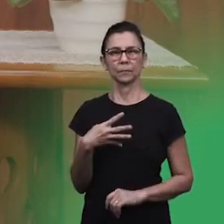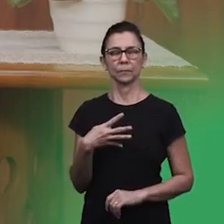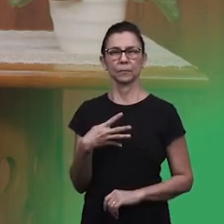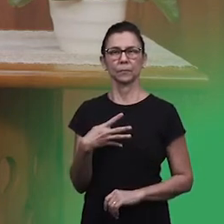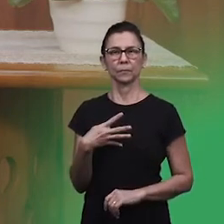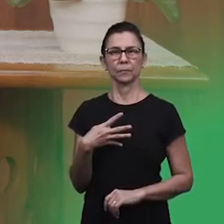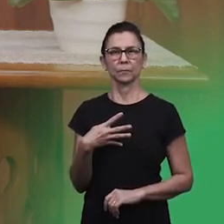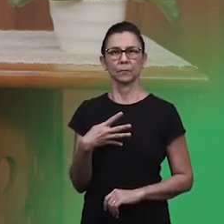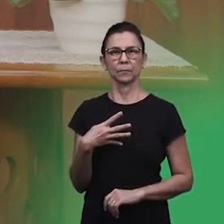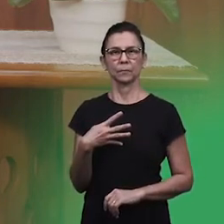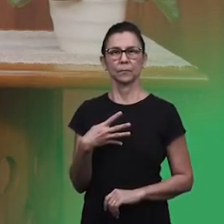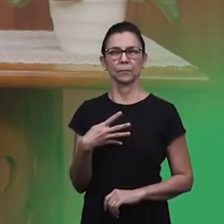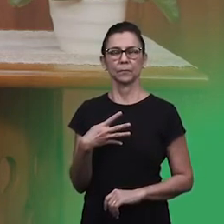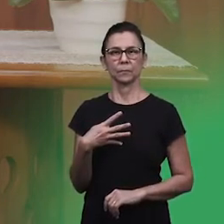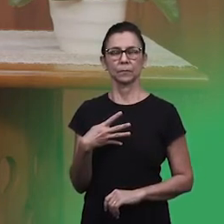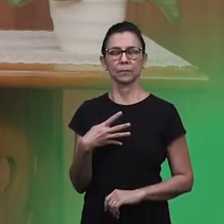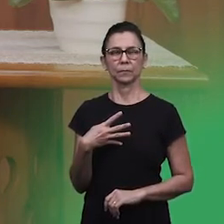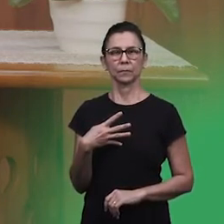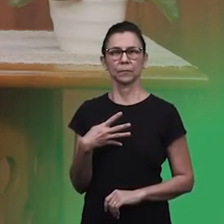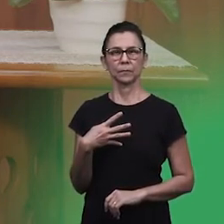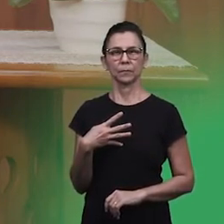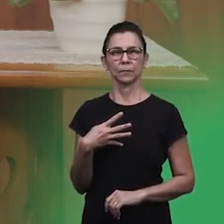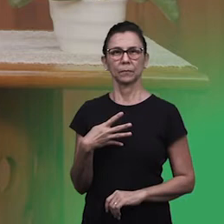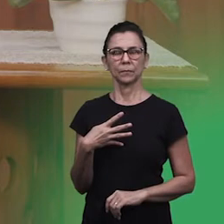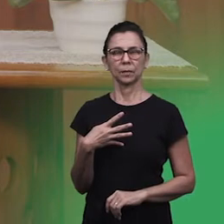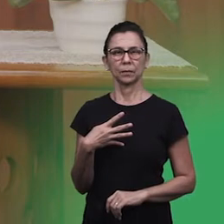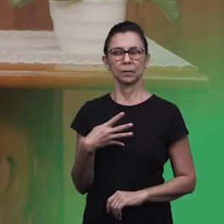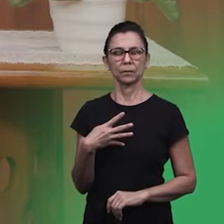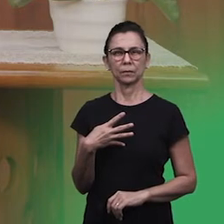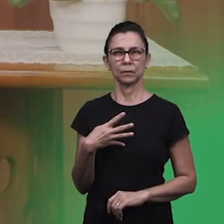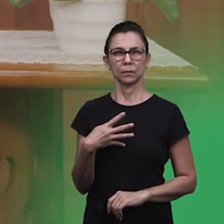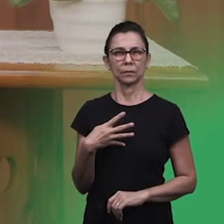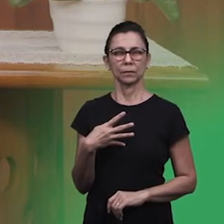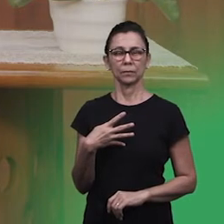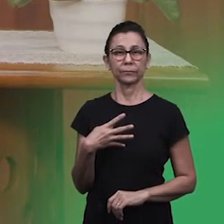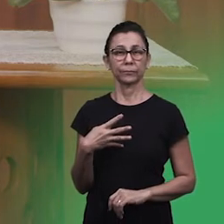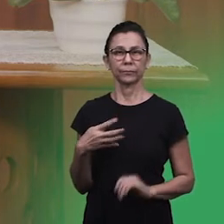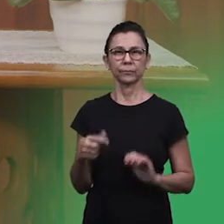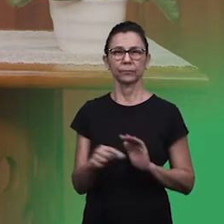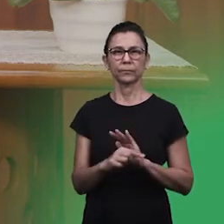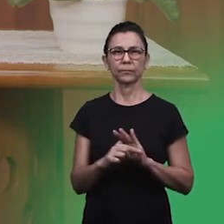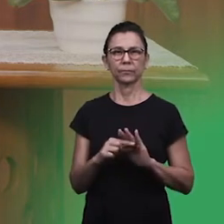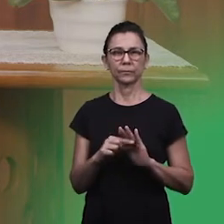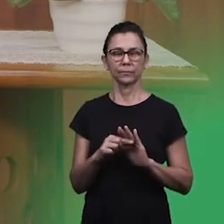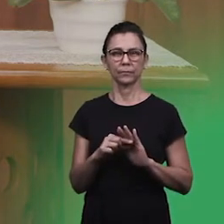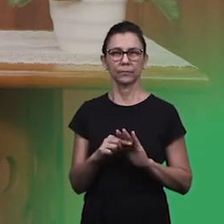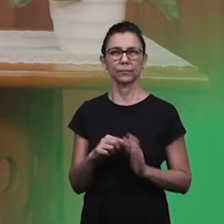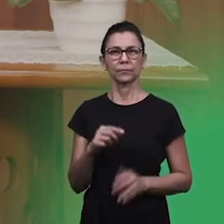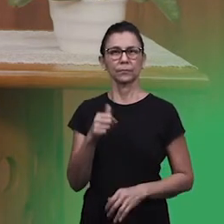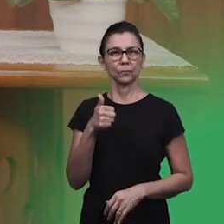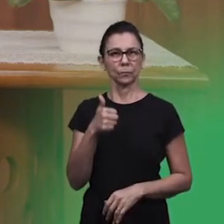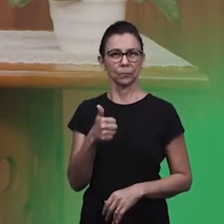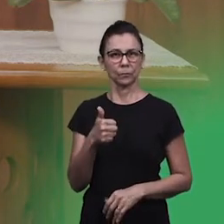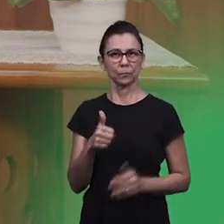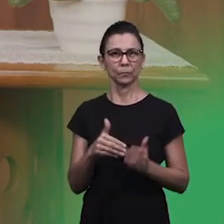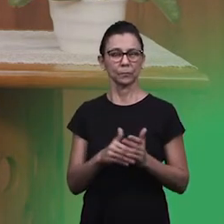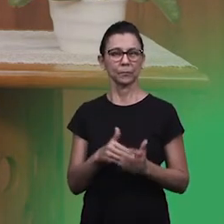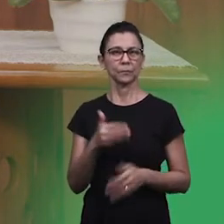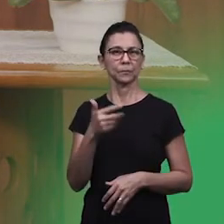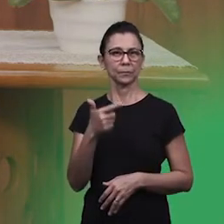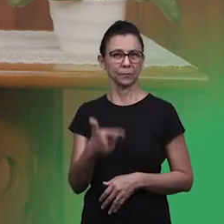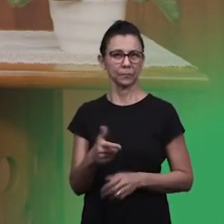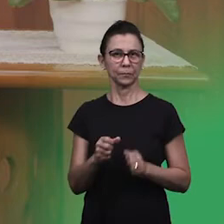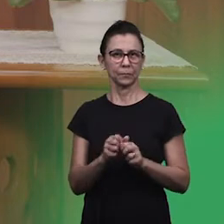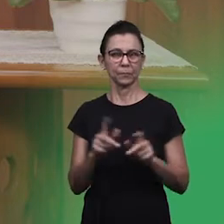4, número 4, capítulo de número 4. Nós vamos ler os dois primeiros versos desse capítulo,